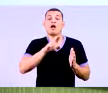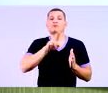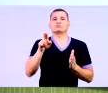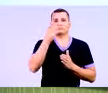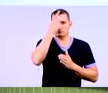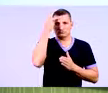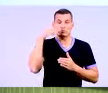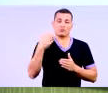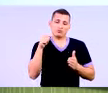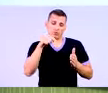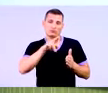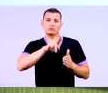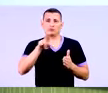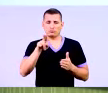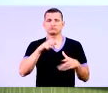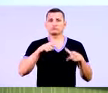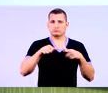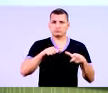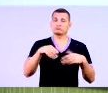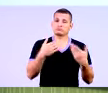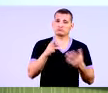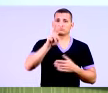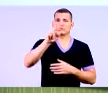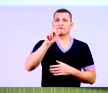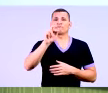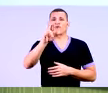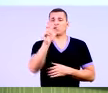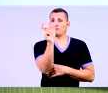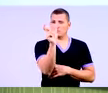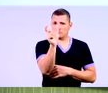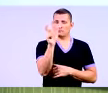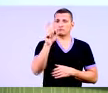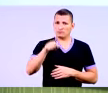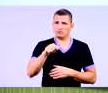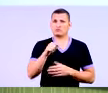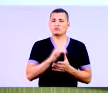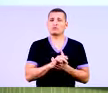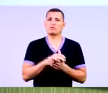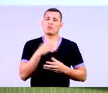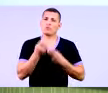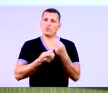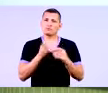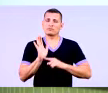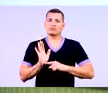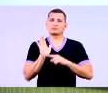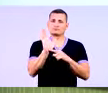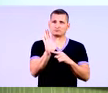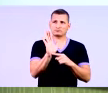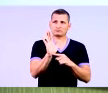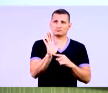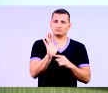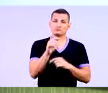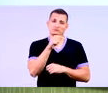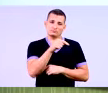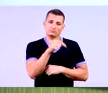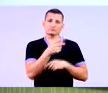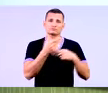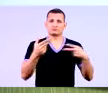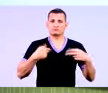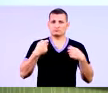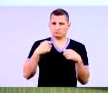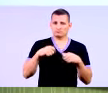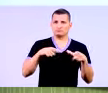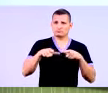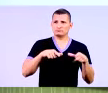então vou trabalhar com esse nome as variáveis são é uma maneira que eu tenho de representar aquele objeto que eu preciso trabalhar